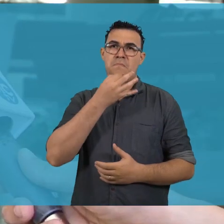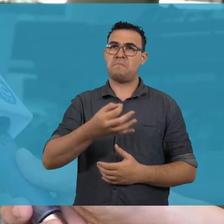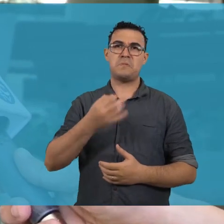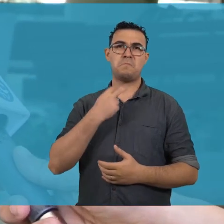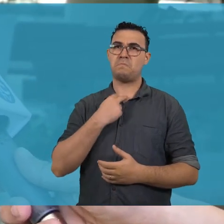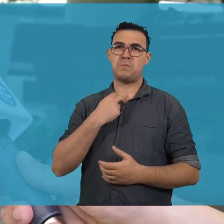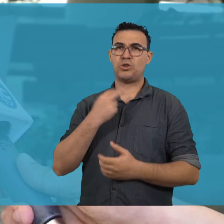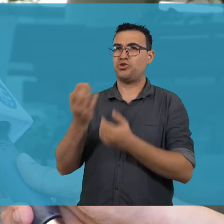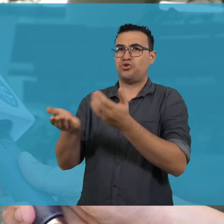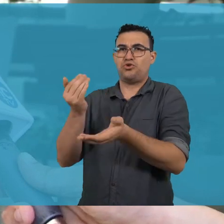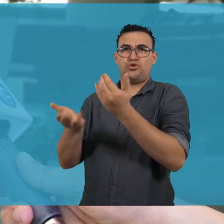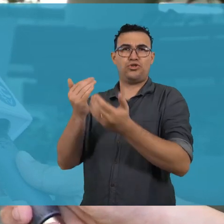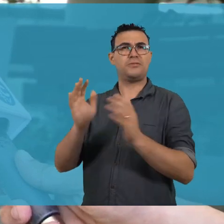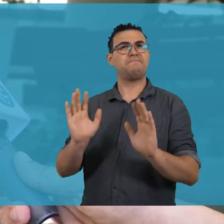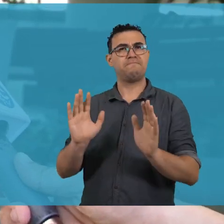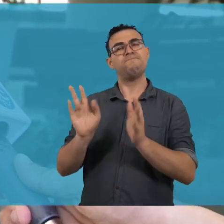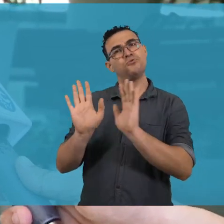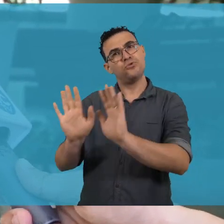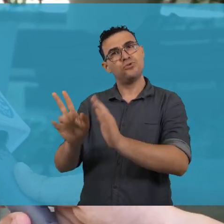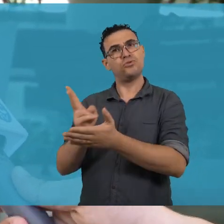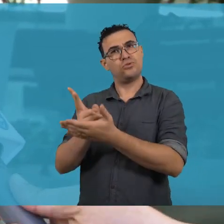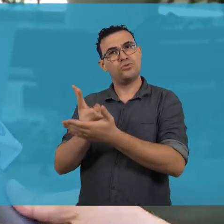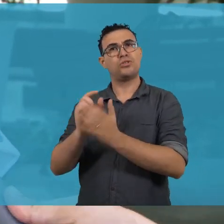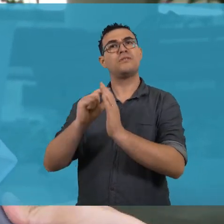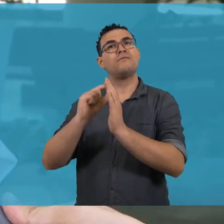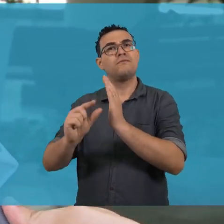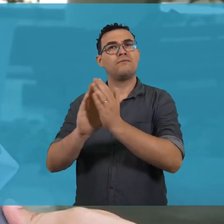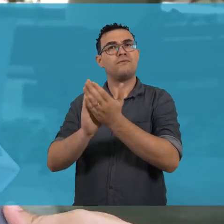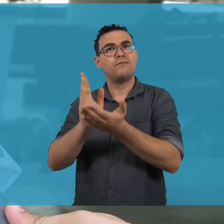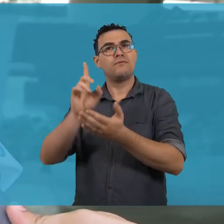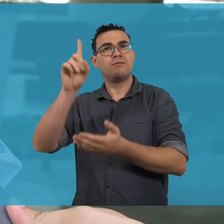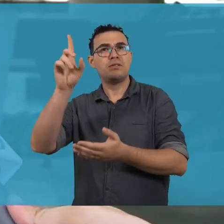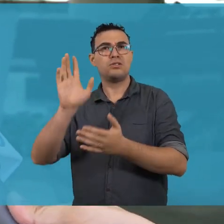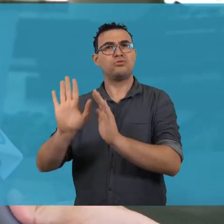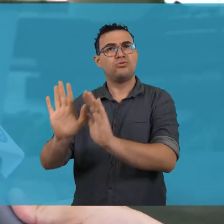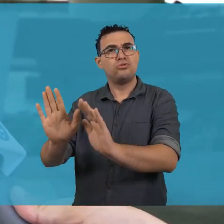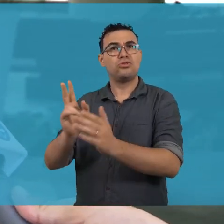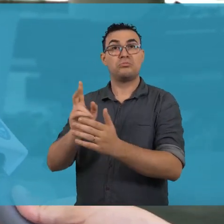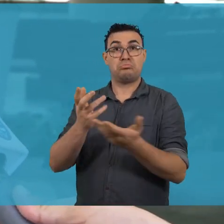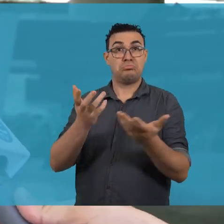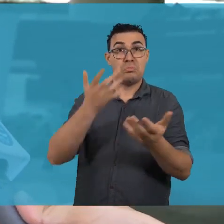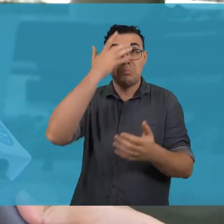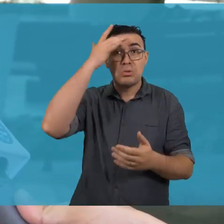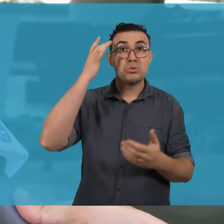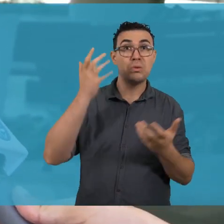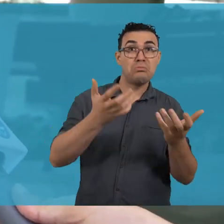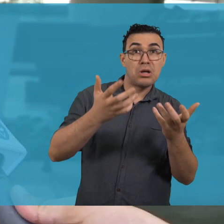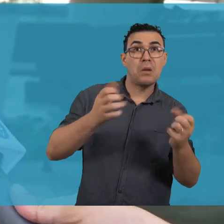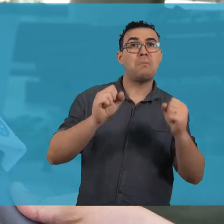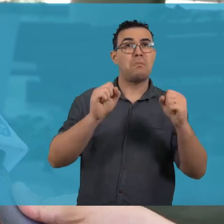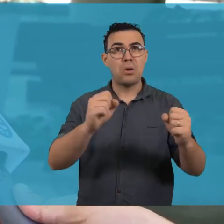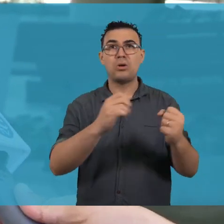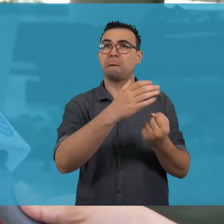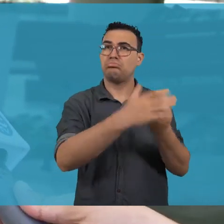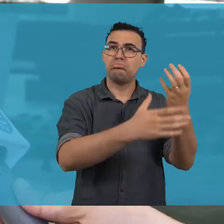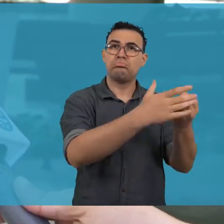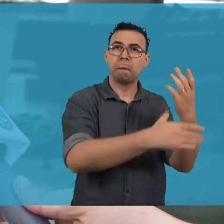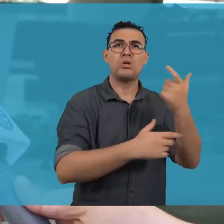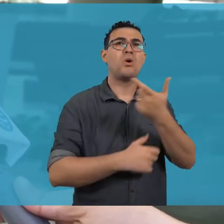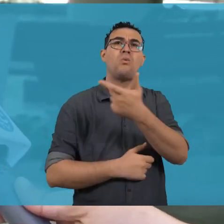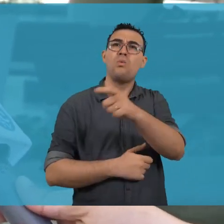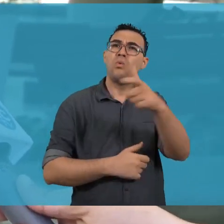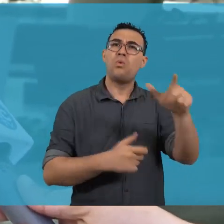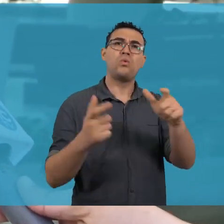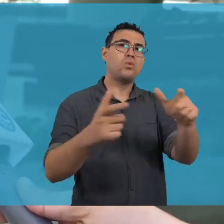Não deveria ser tirado, né? Deveria ser respeitado, já que as pessoas estão querendo tirar, talvez criar outros espaços que façam alusões